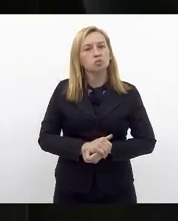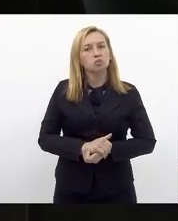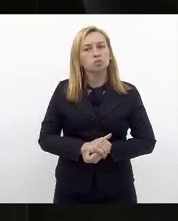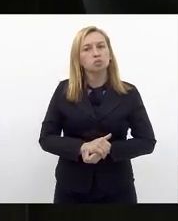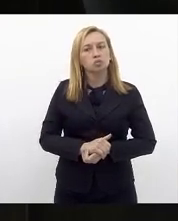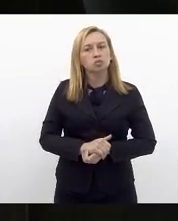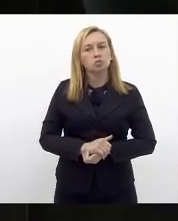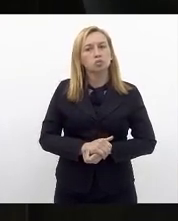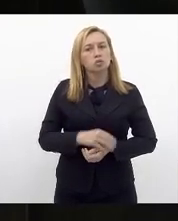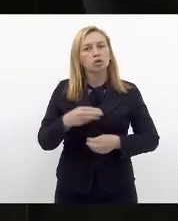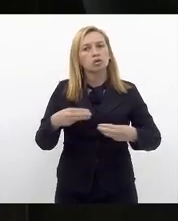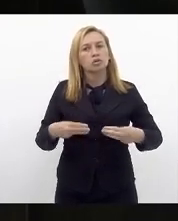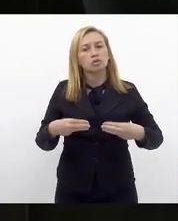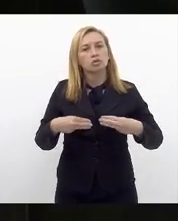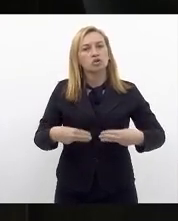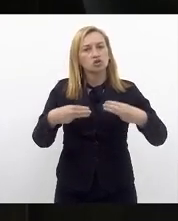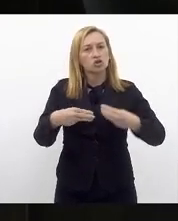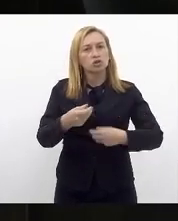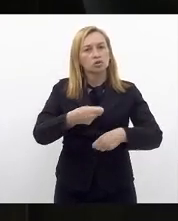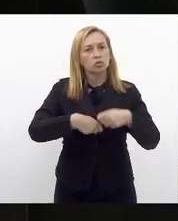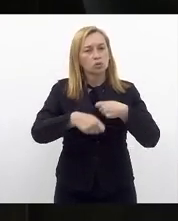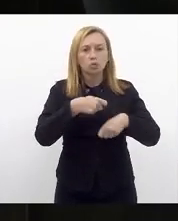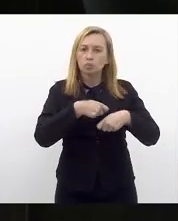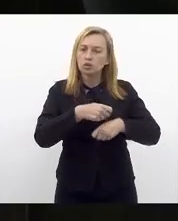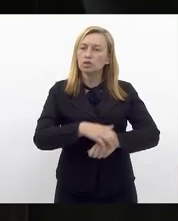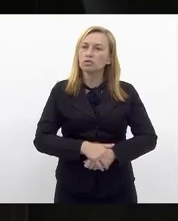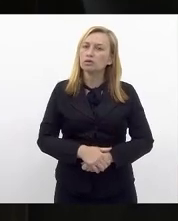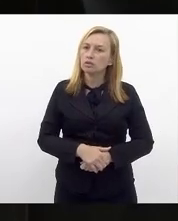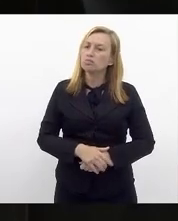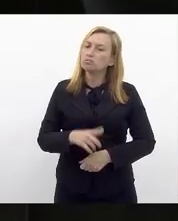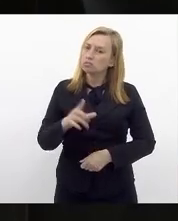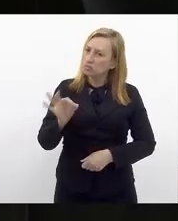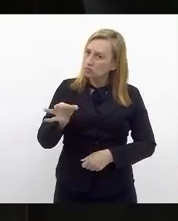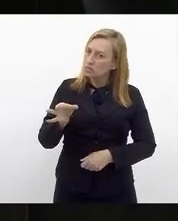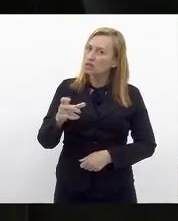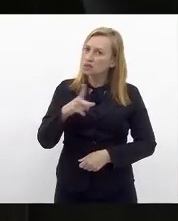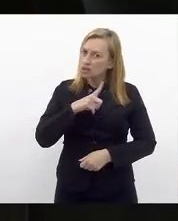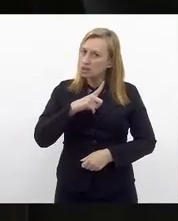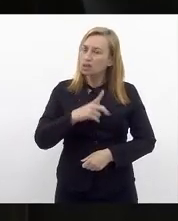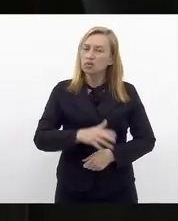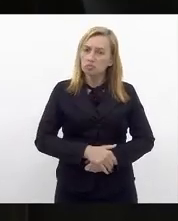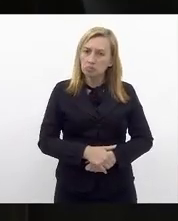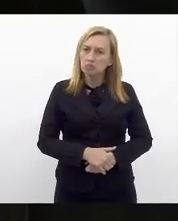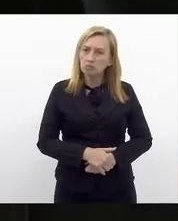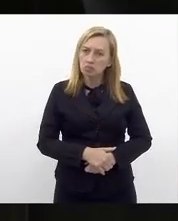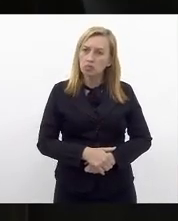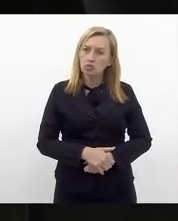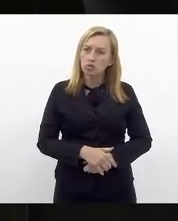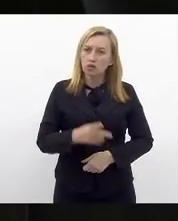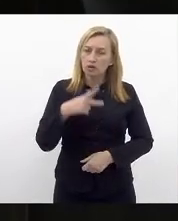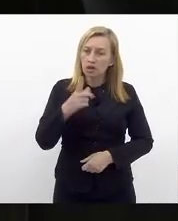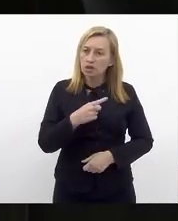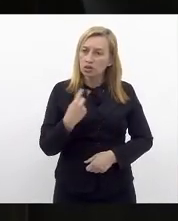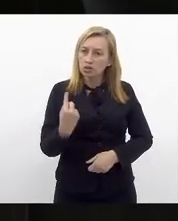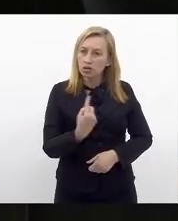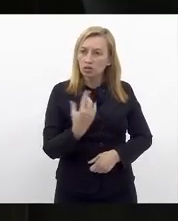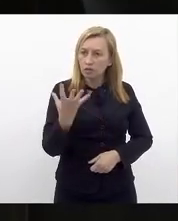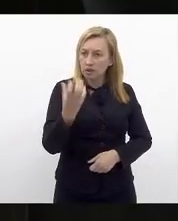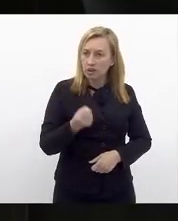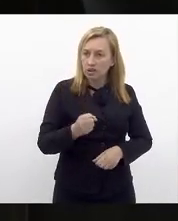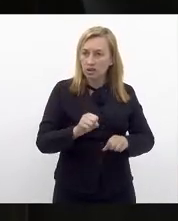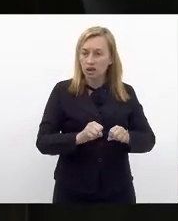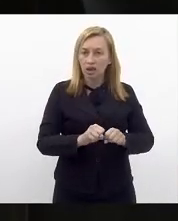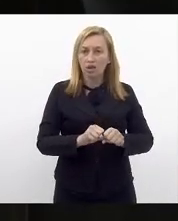Ministério da economia ele tem razão quando diz que nós vamos aderir o